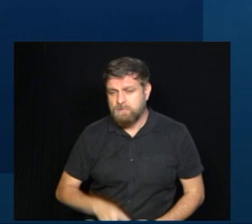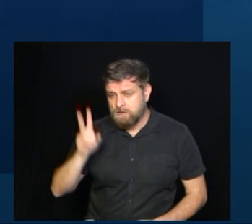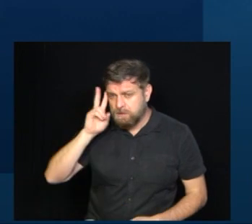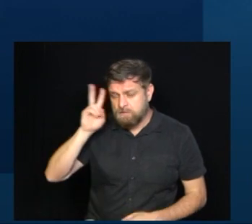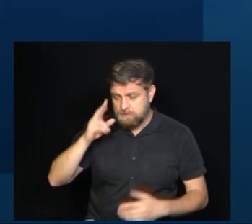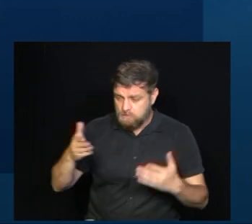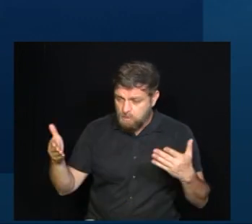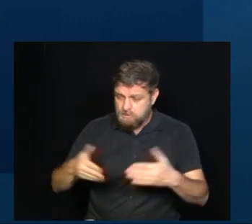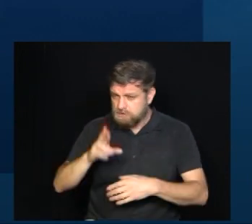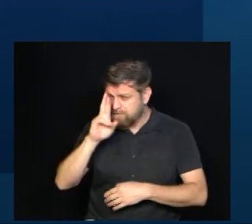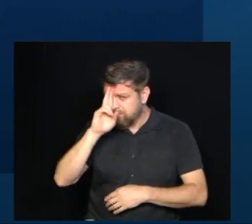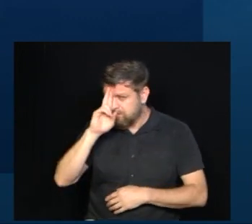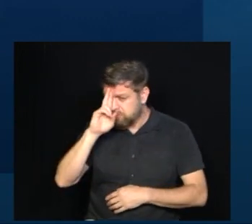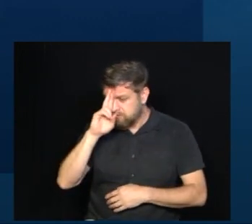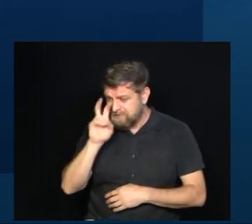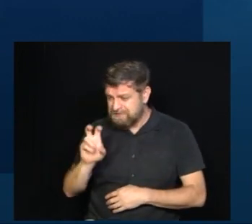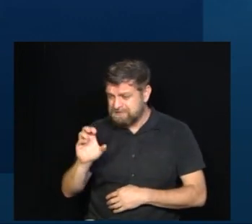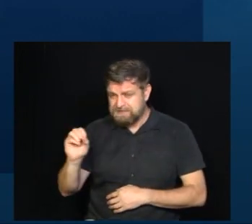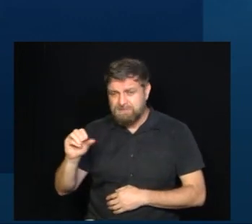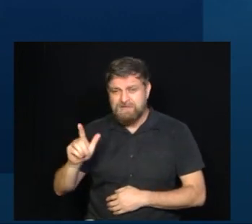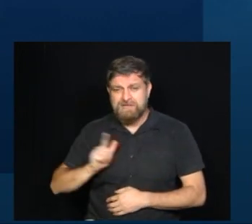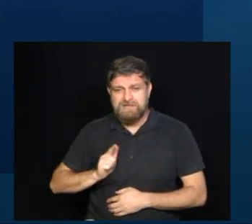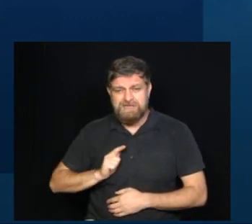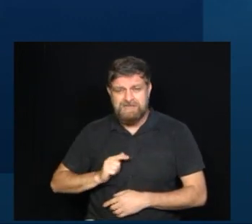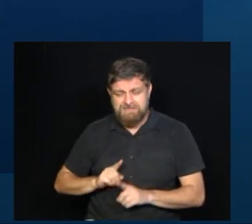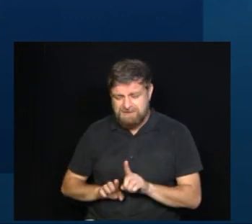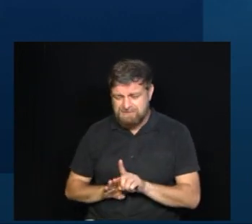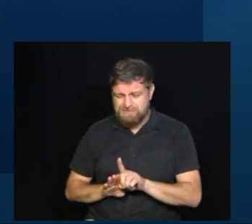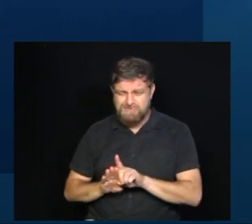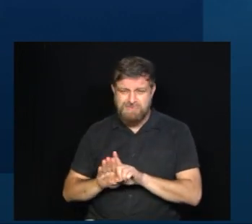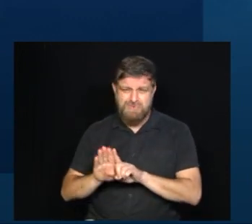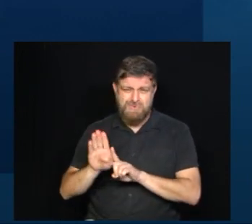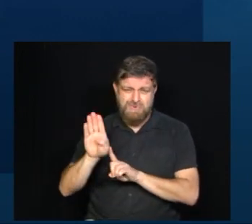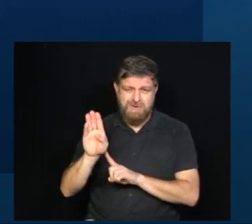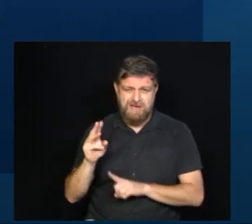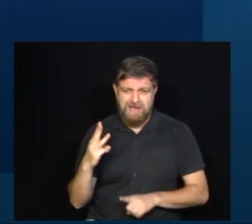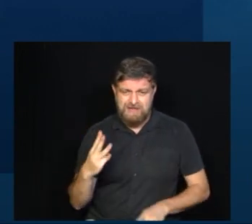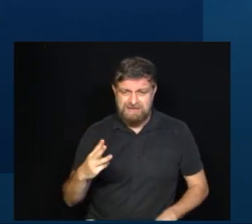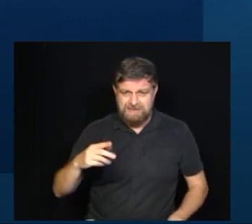que hoje, ao 12h50, a temperatura atingiu